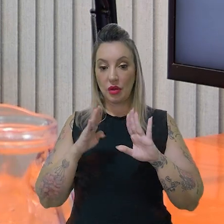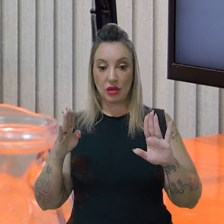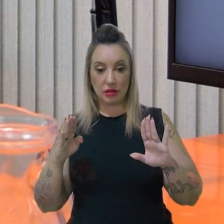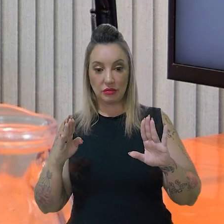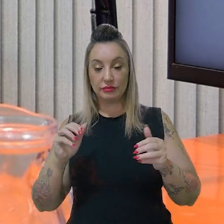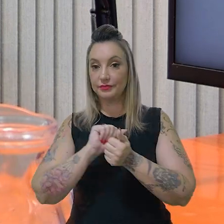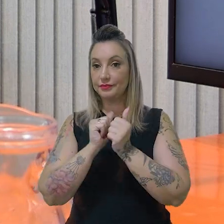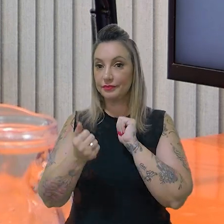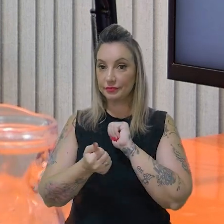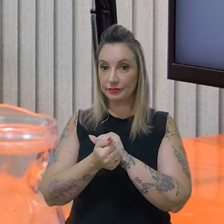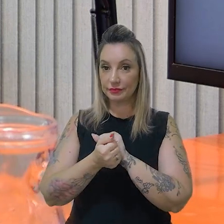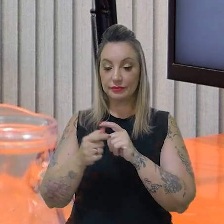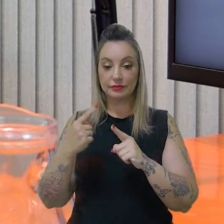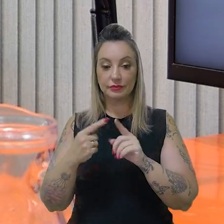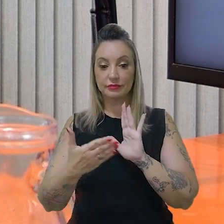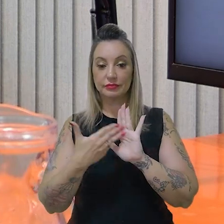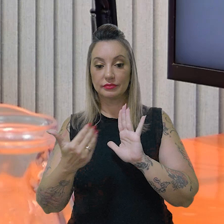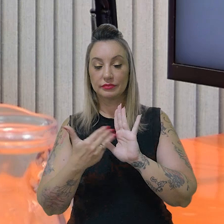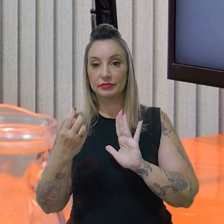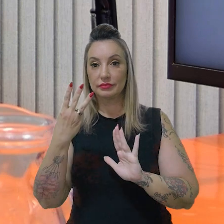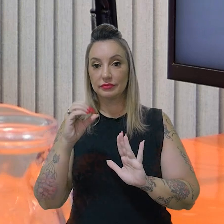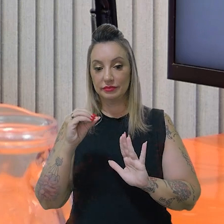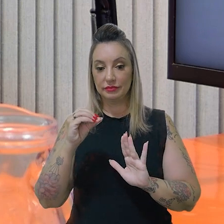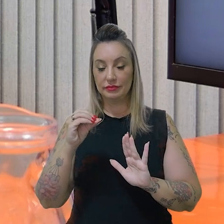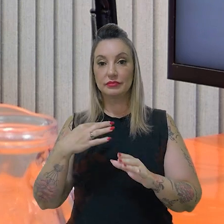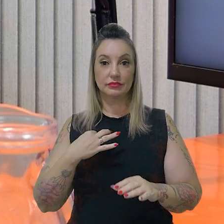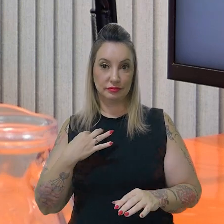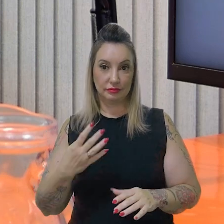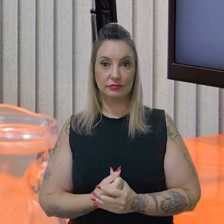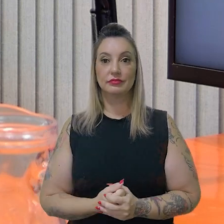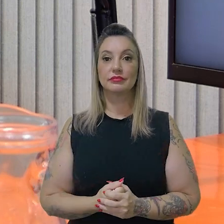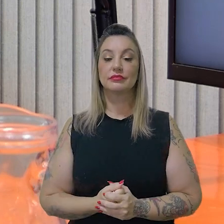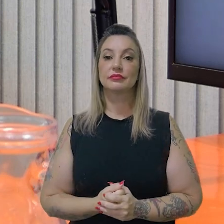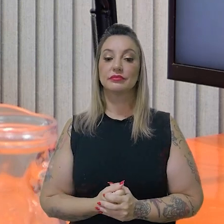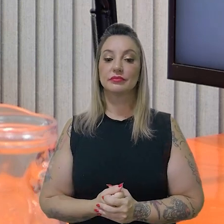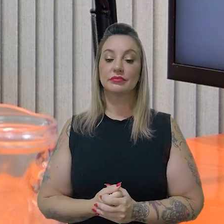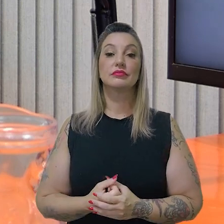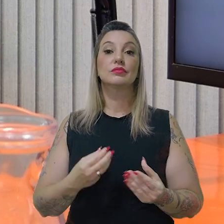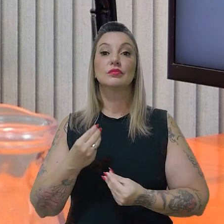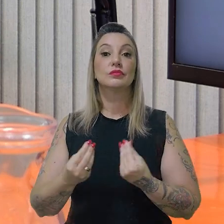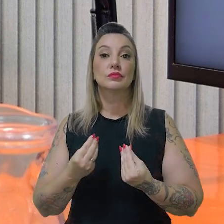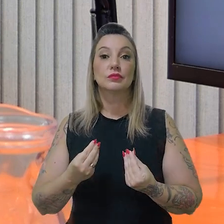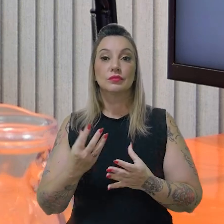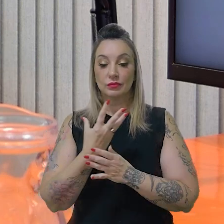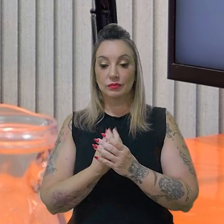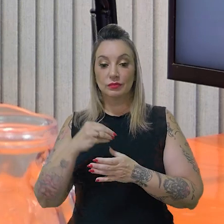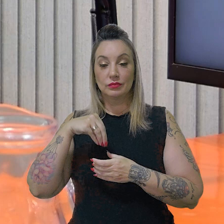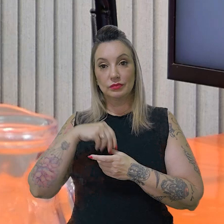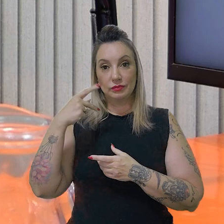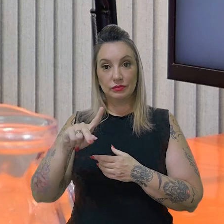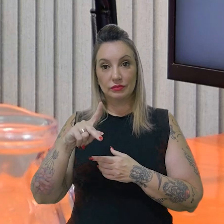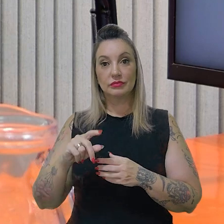vai adaptar Por que que a gente tirou aqueles 30 looks do guarda-roupa dela uhum como que está a essência dela então ela tem que